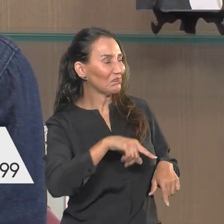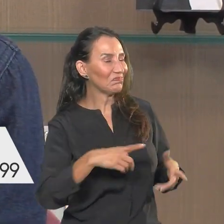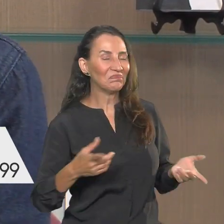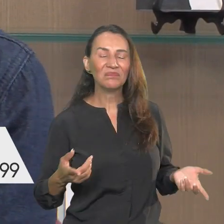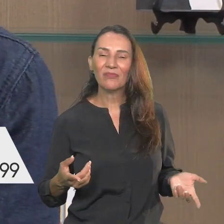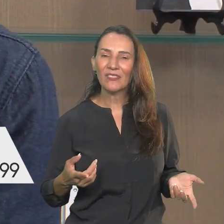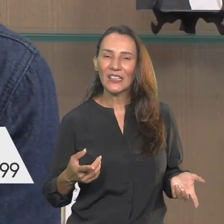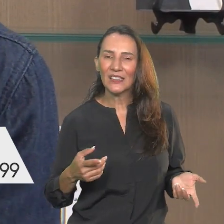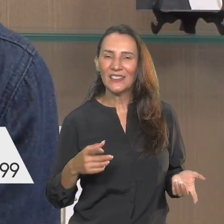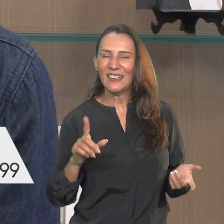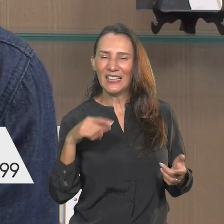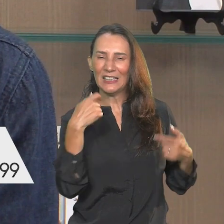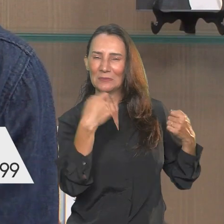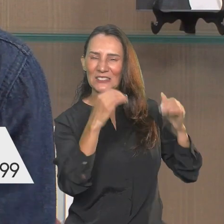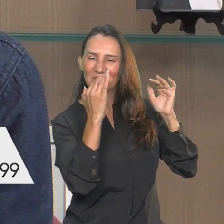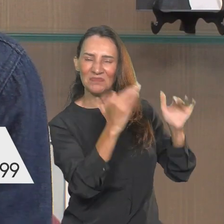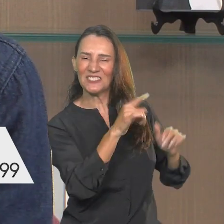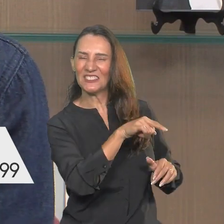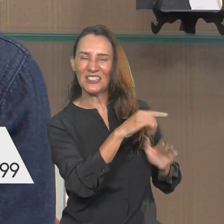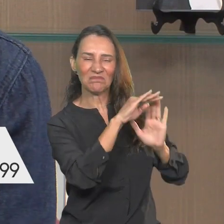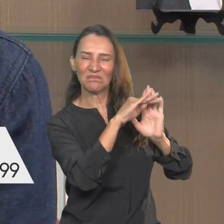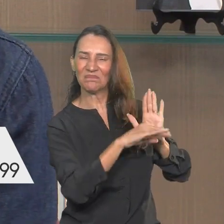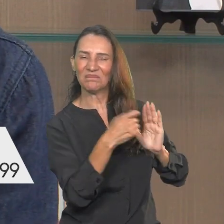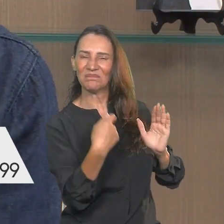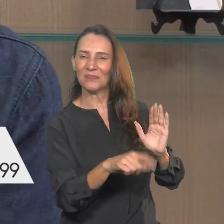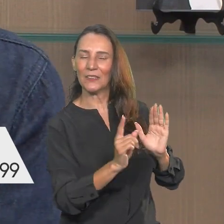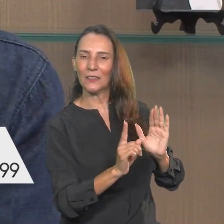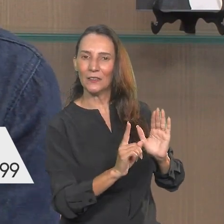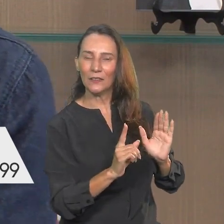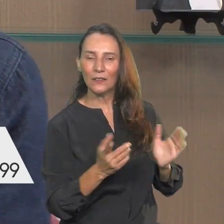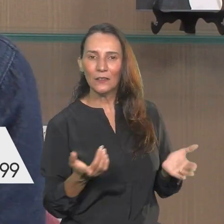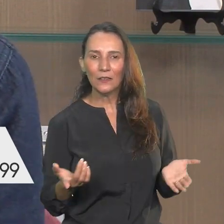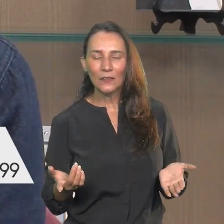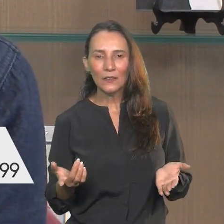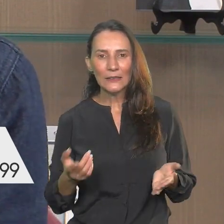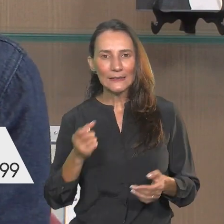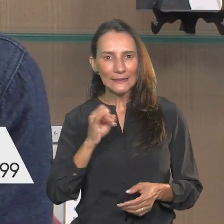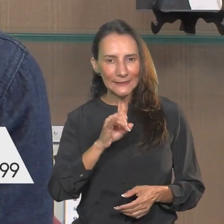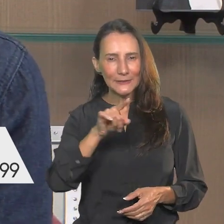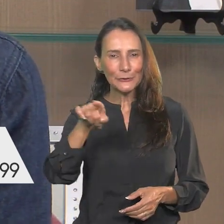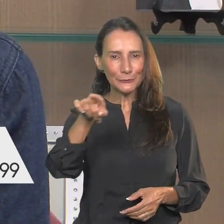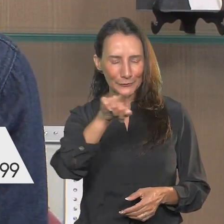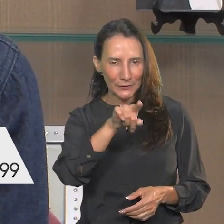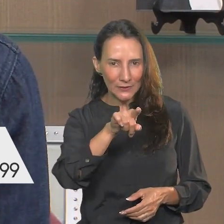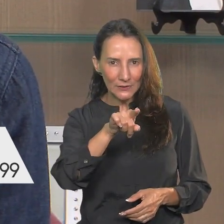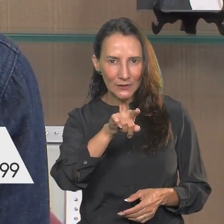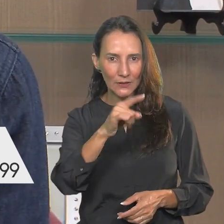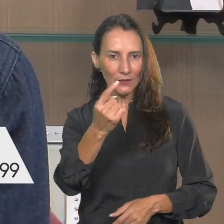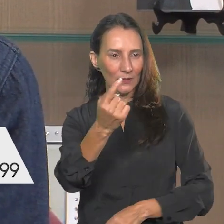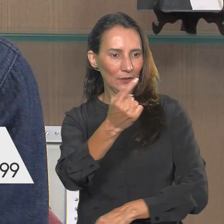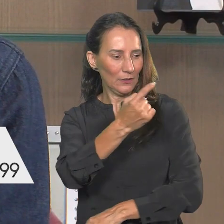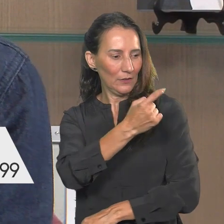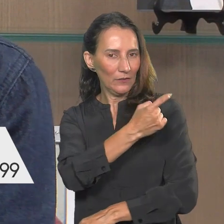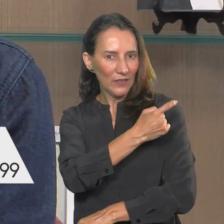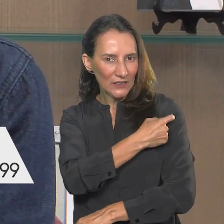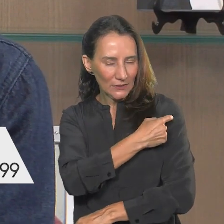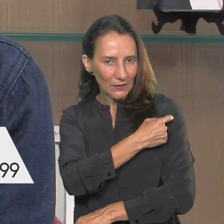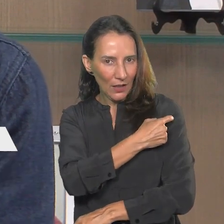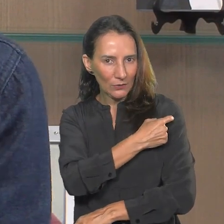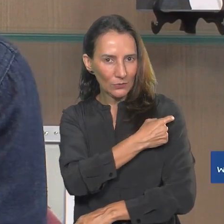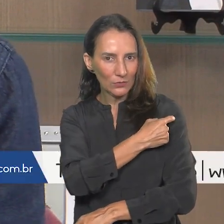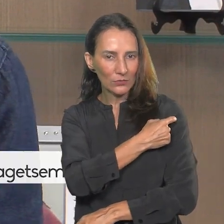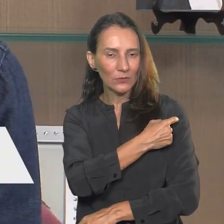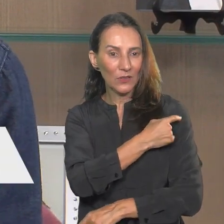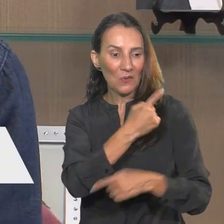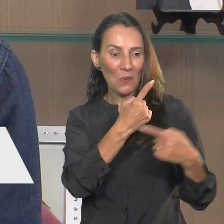Ah, eu não preciso de obedecer isso. Olha, se você estiver vacinado contra esse tipo de